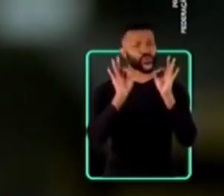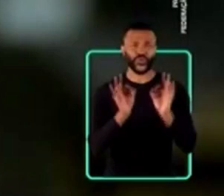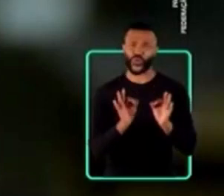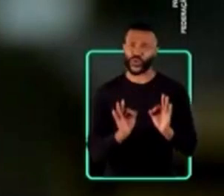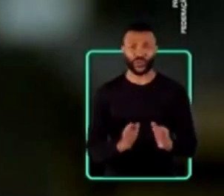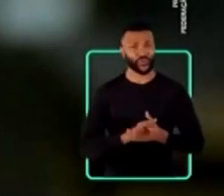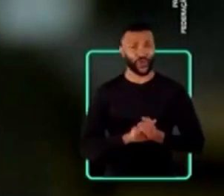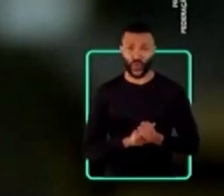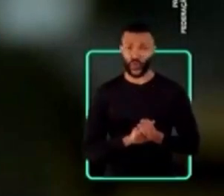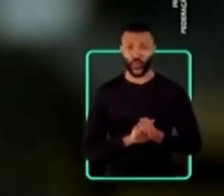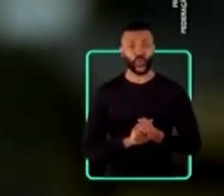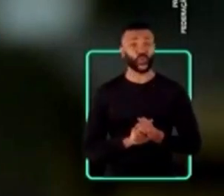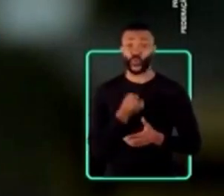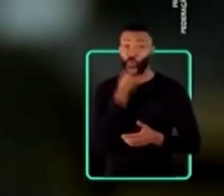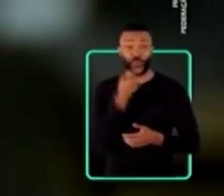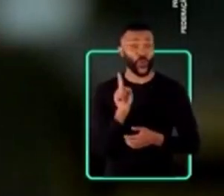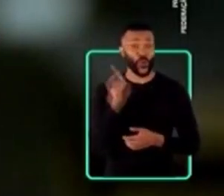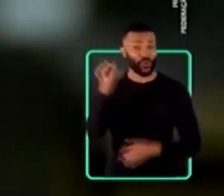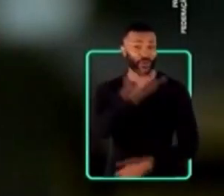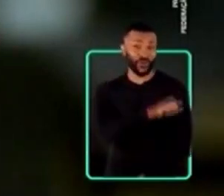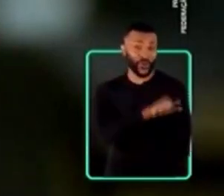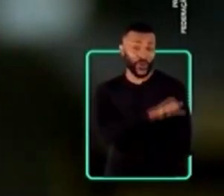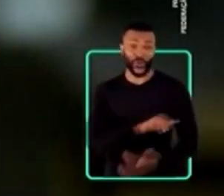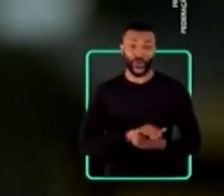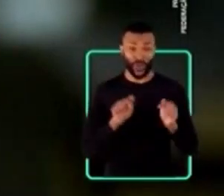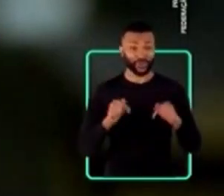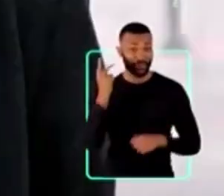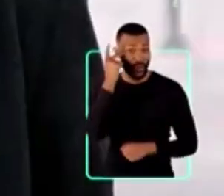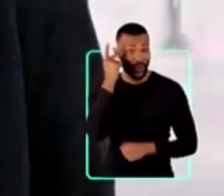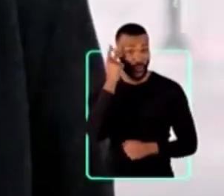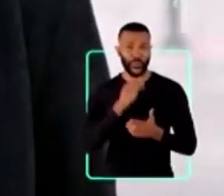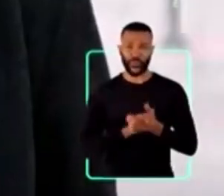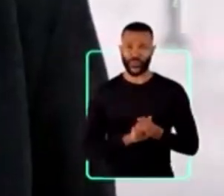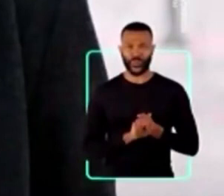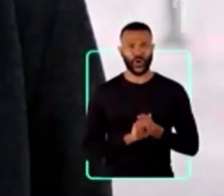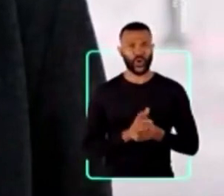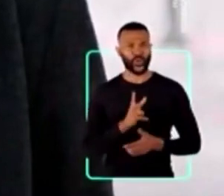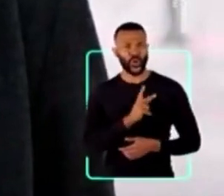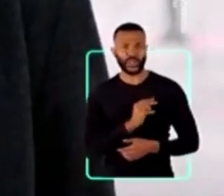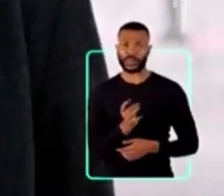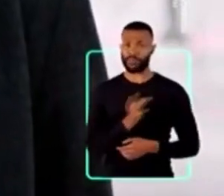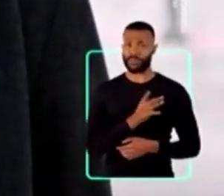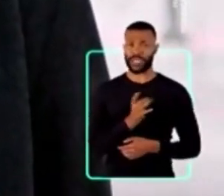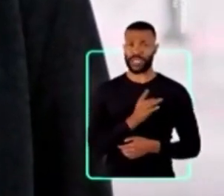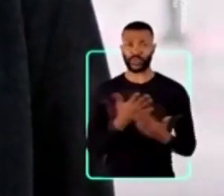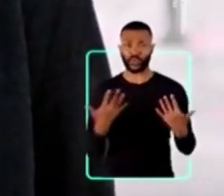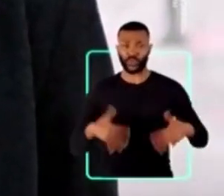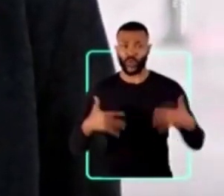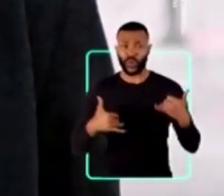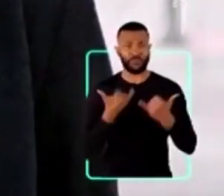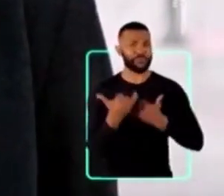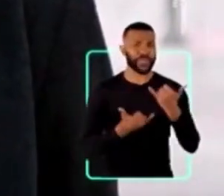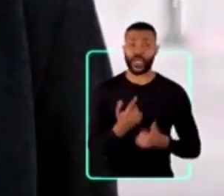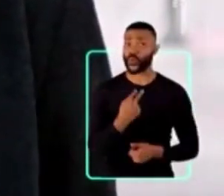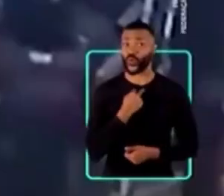desastrosa, né, que não deu certo no Rio de Janeiro, para São Paulo. Completamente temerário. A gente não pode